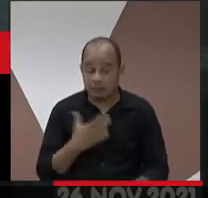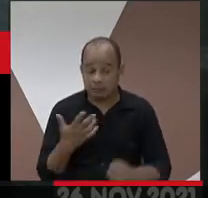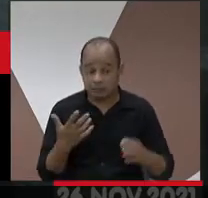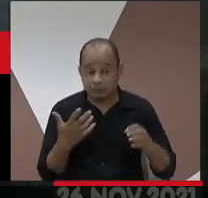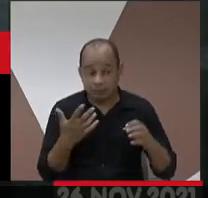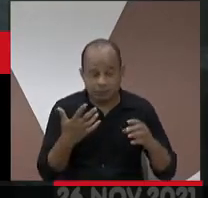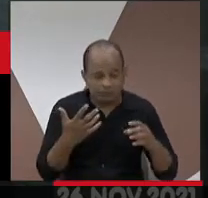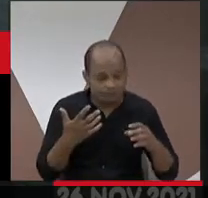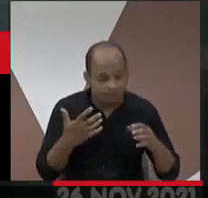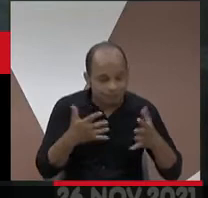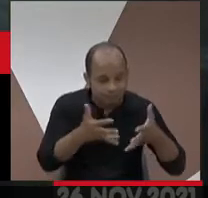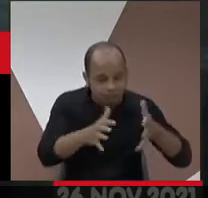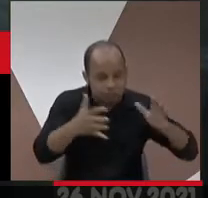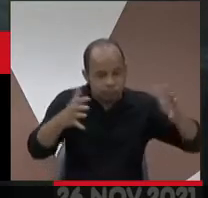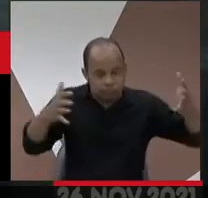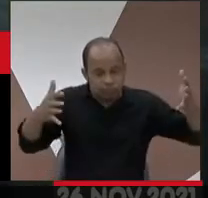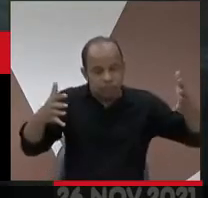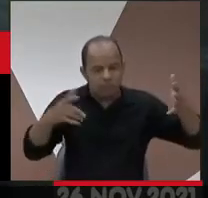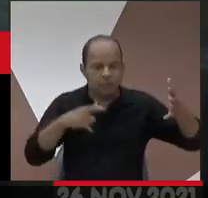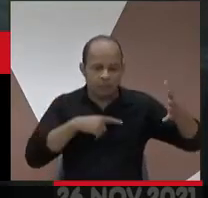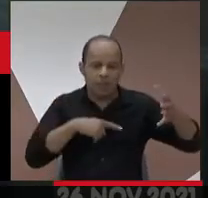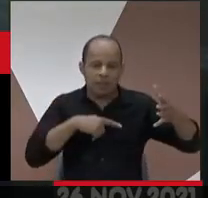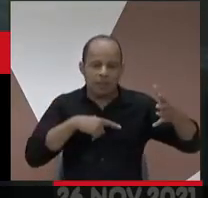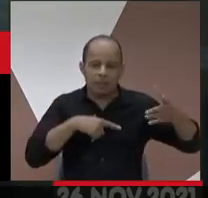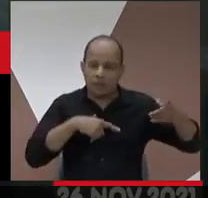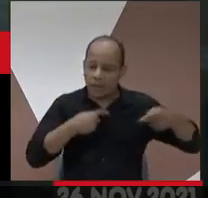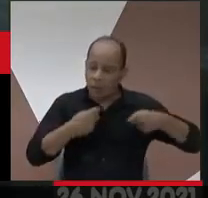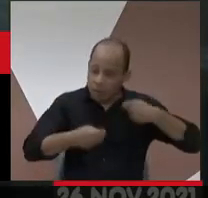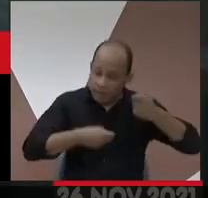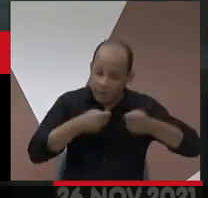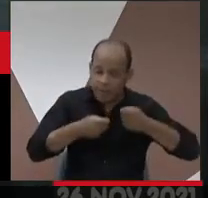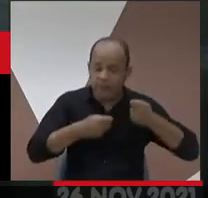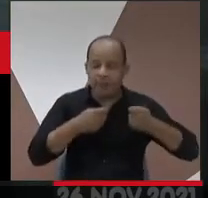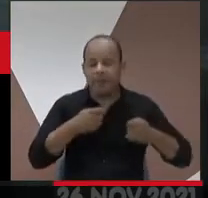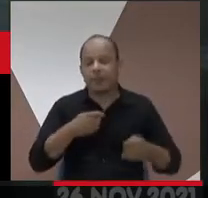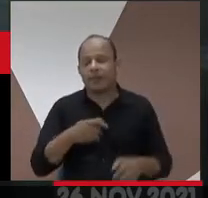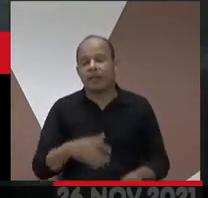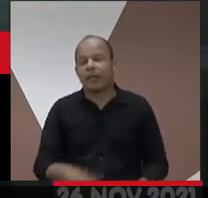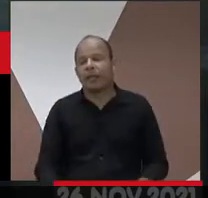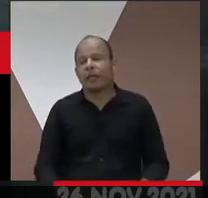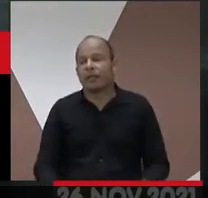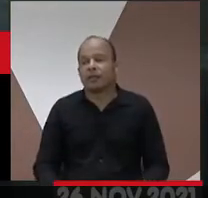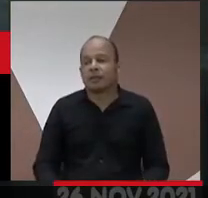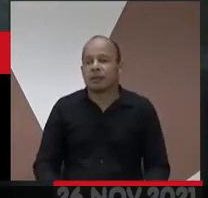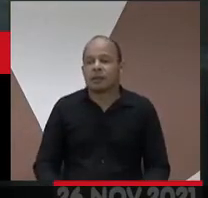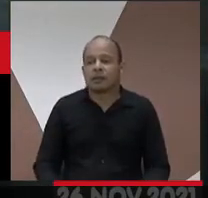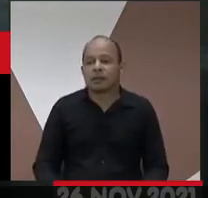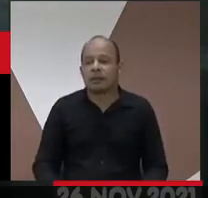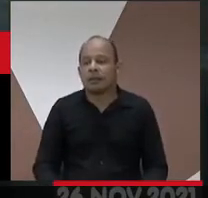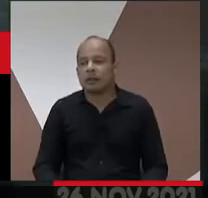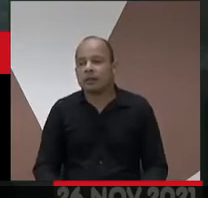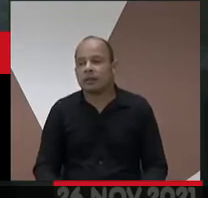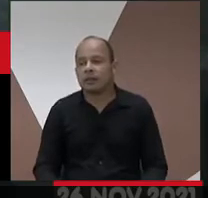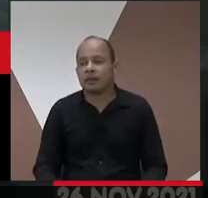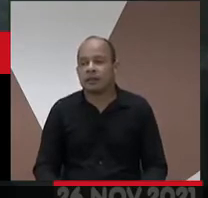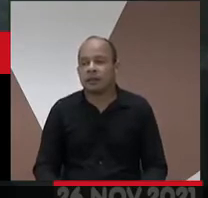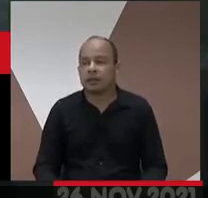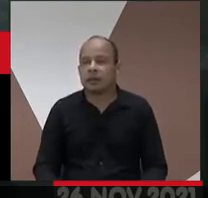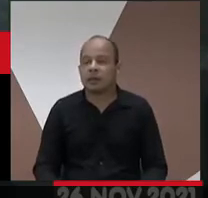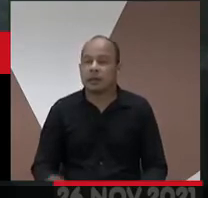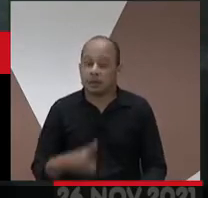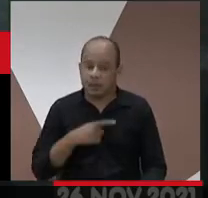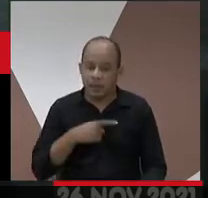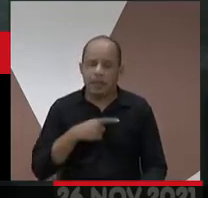E nós não temos nada contra, em termos que empresas, de maneira honesta e clara,